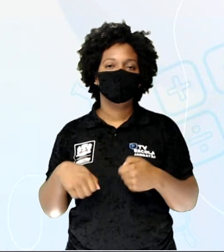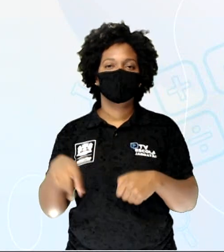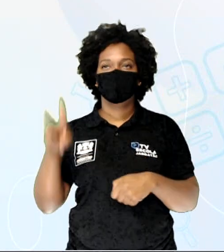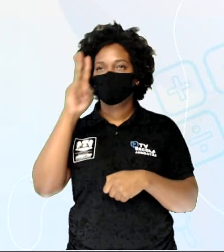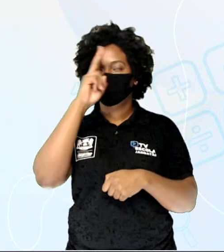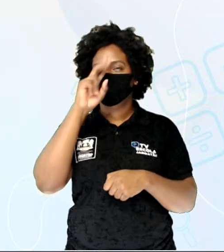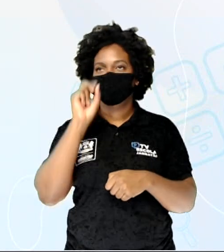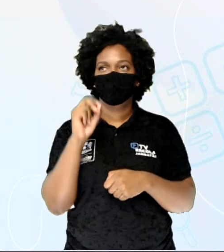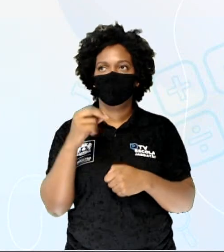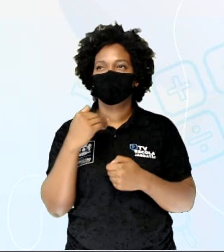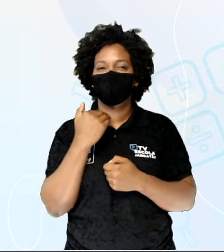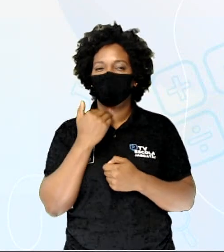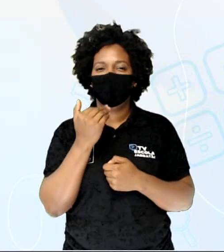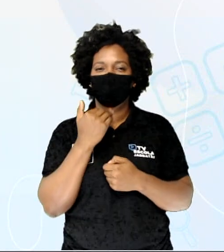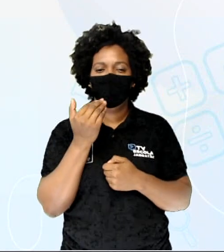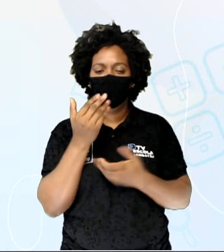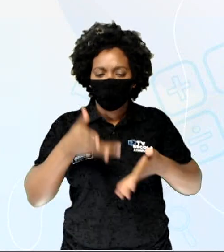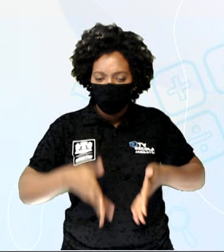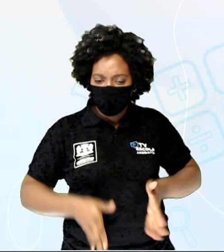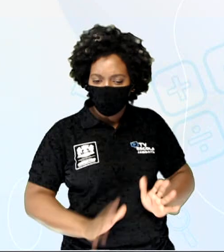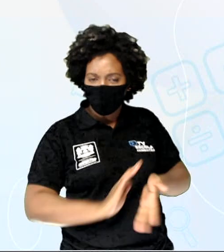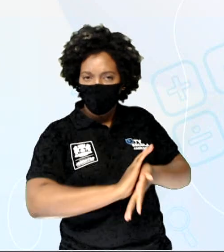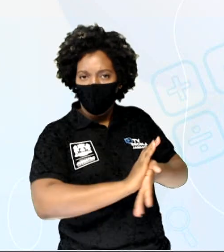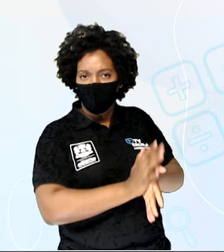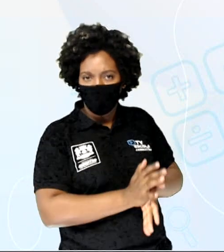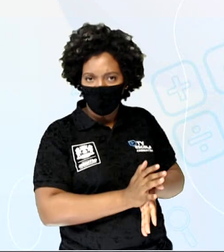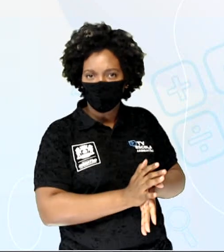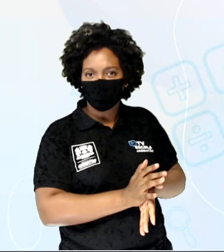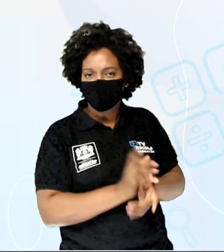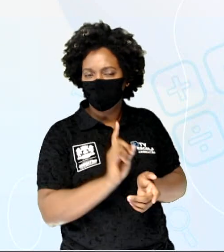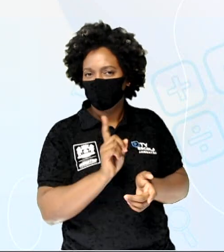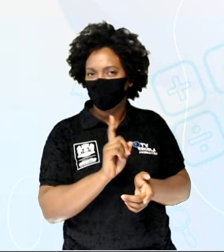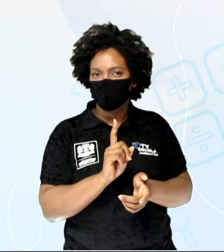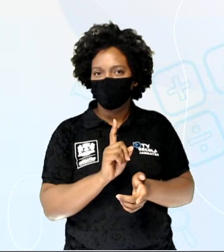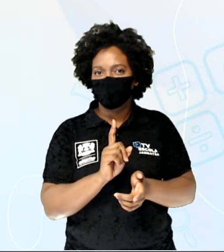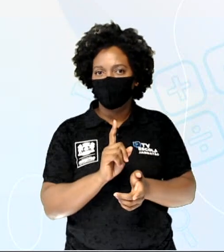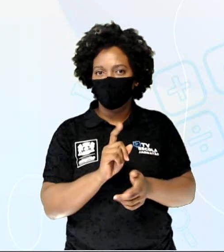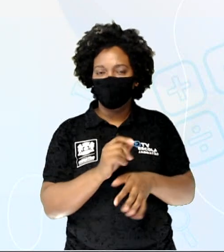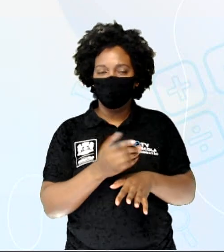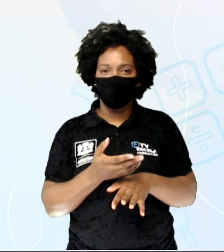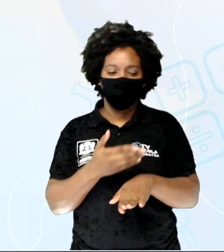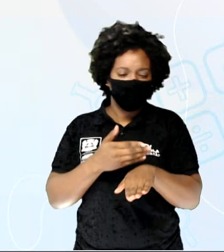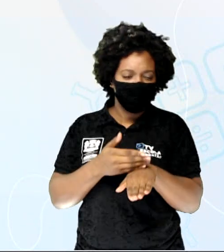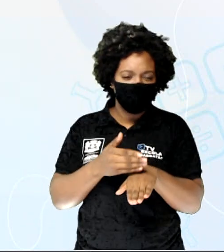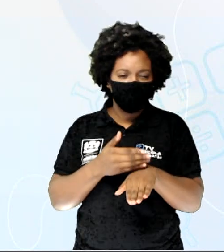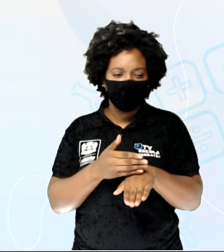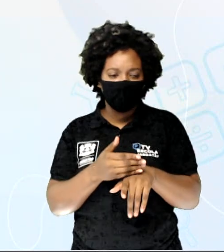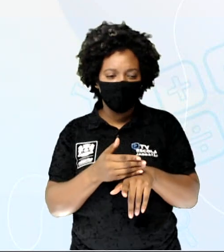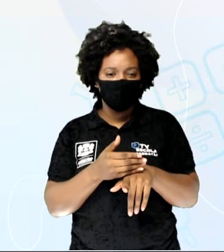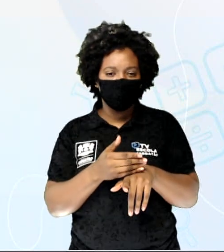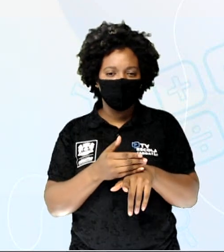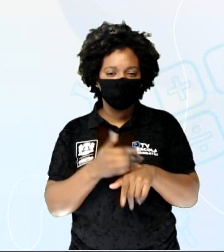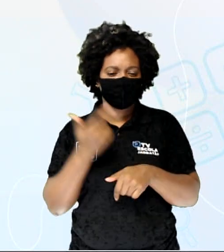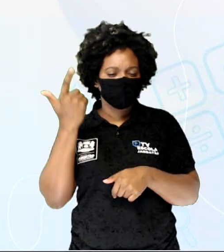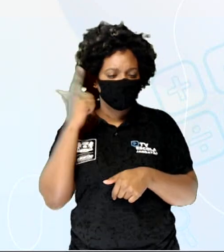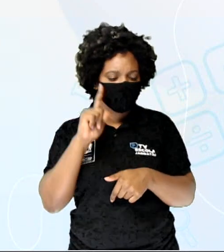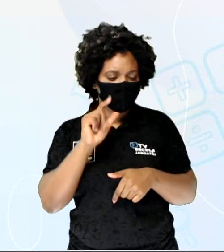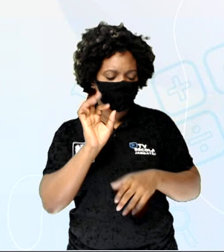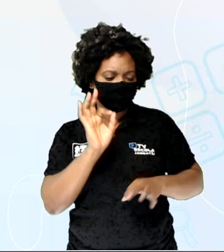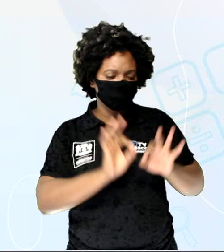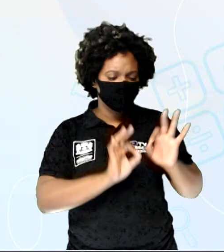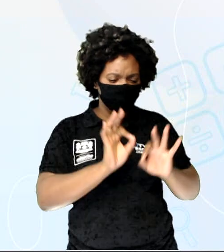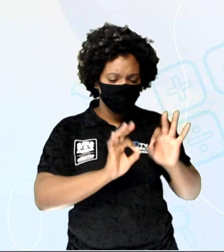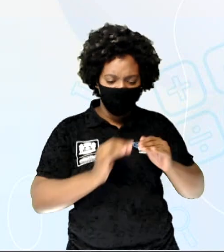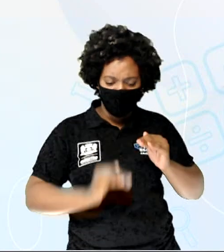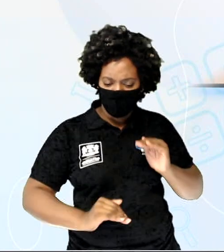que ninguém nasce preconceituoso. Tal prática é construída socialmente desde